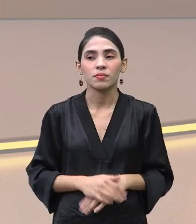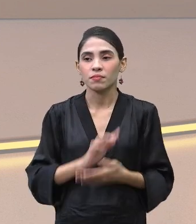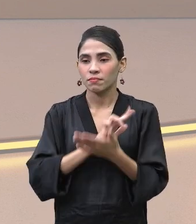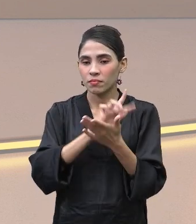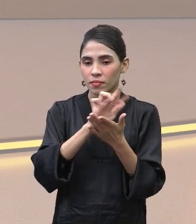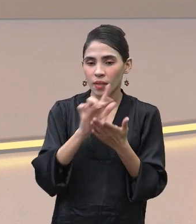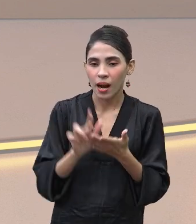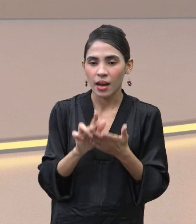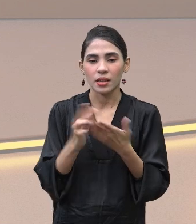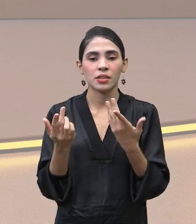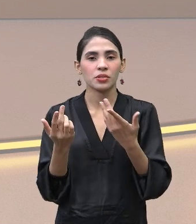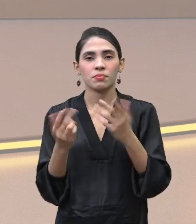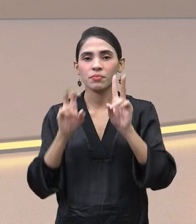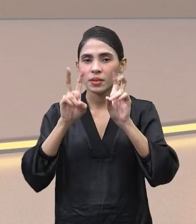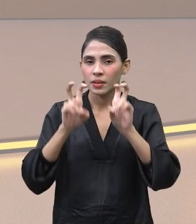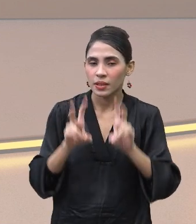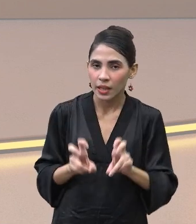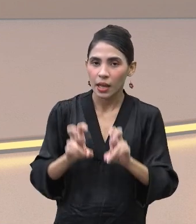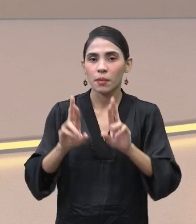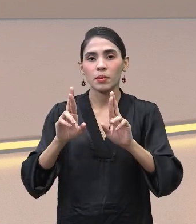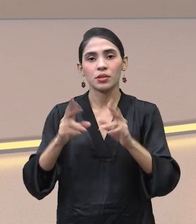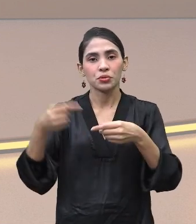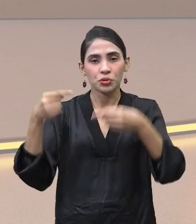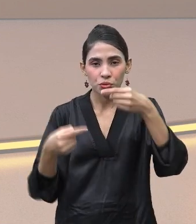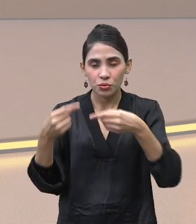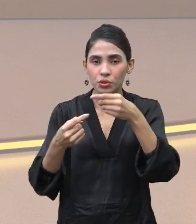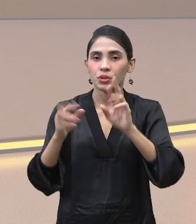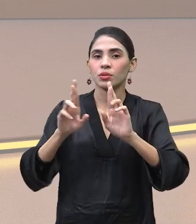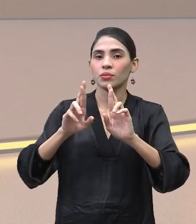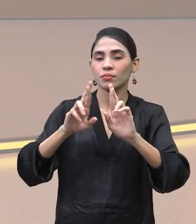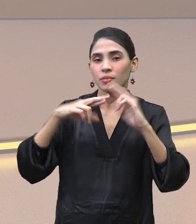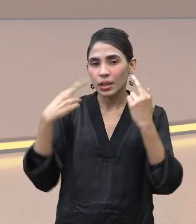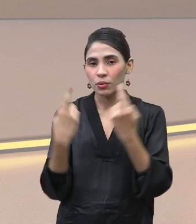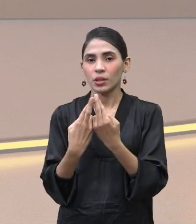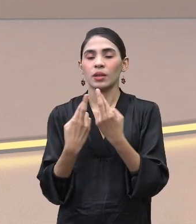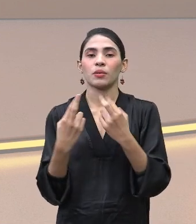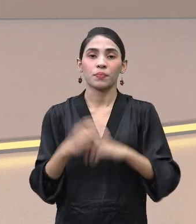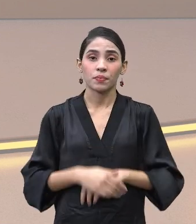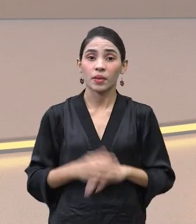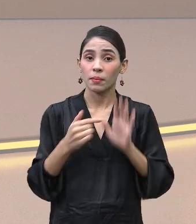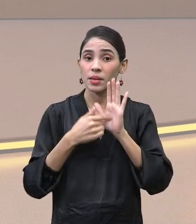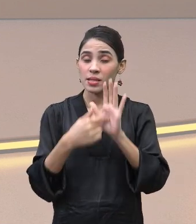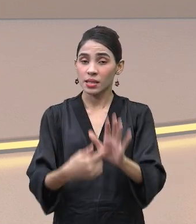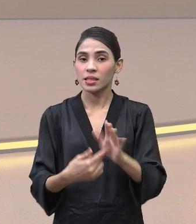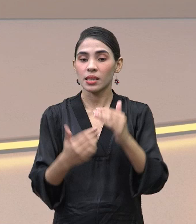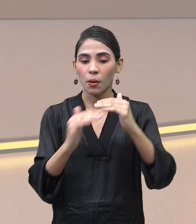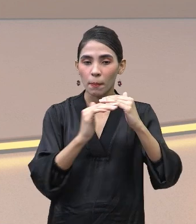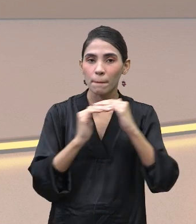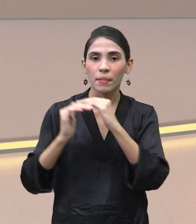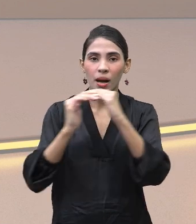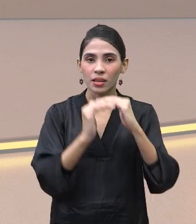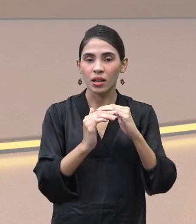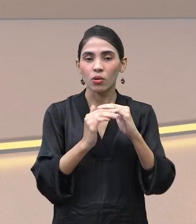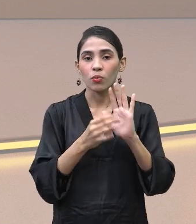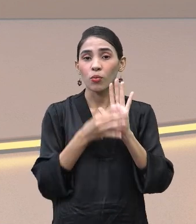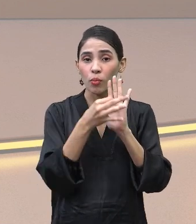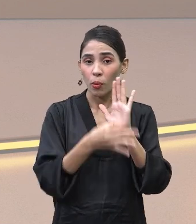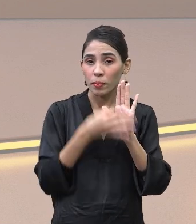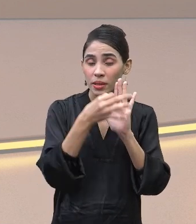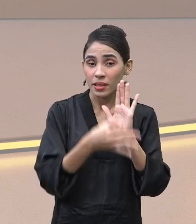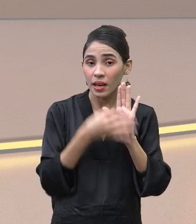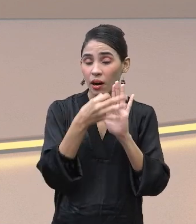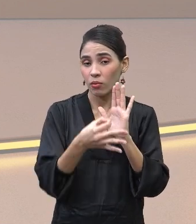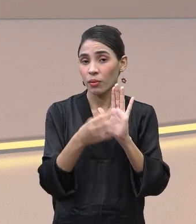assim, através dessas conferências, dessas discussões, trazer um consenso, né? Chegar a um consenso